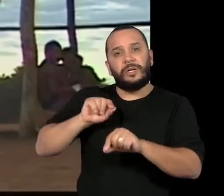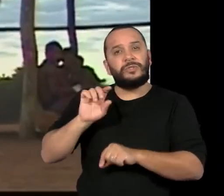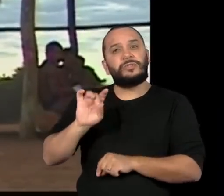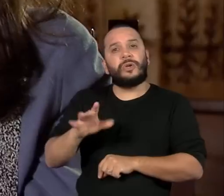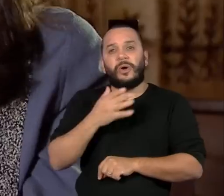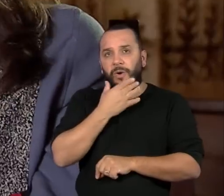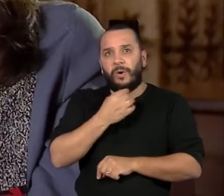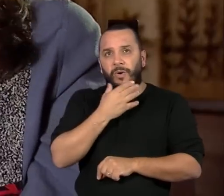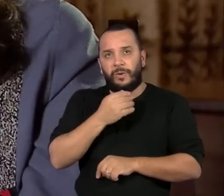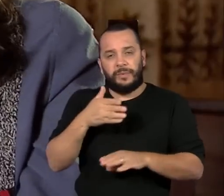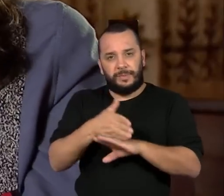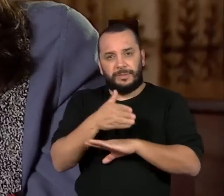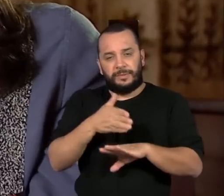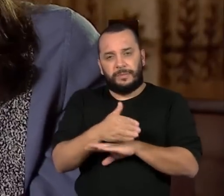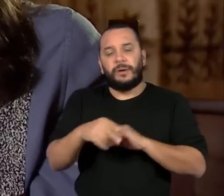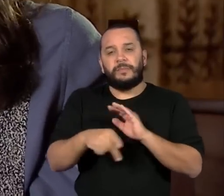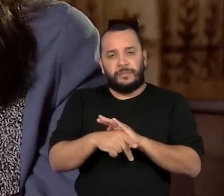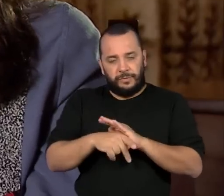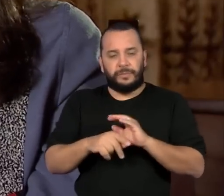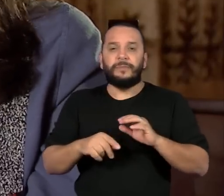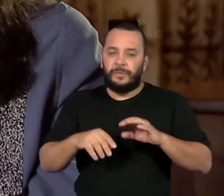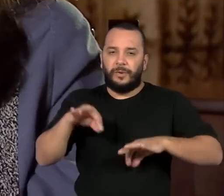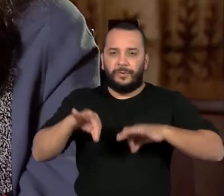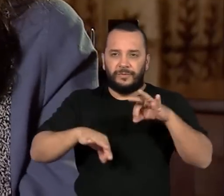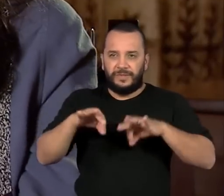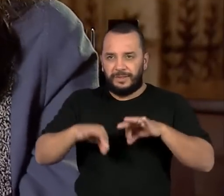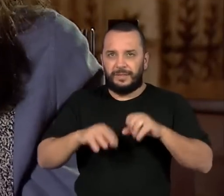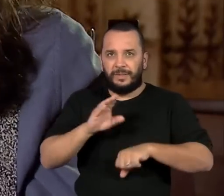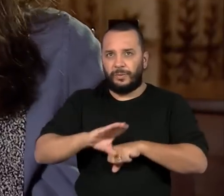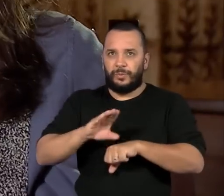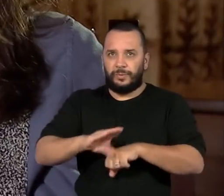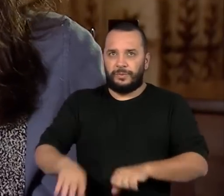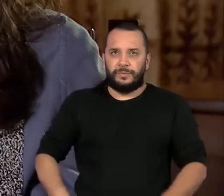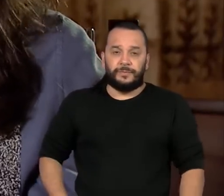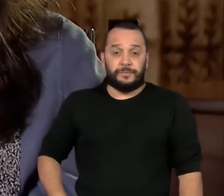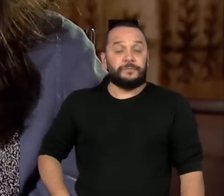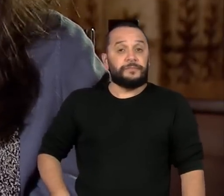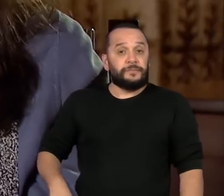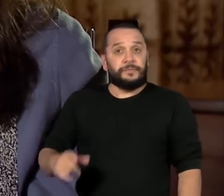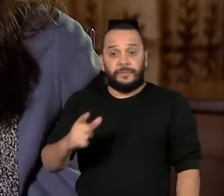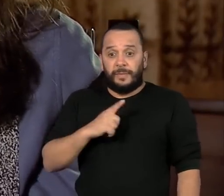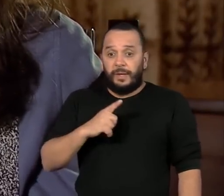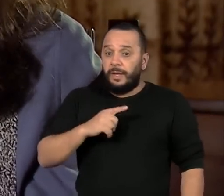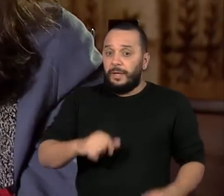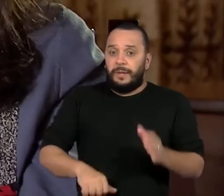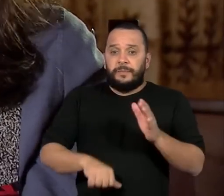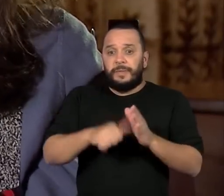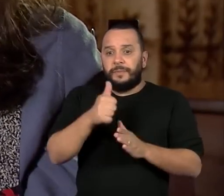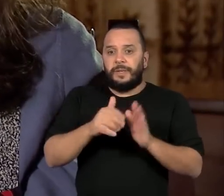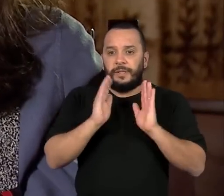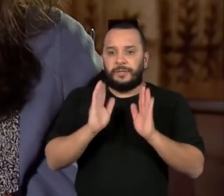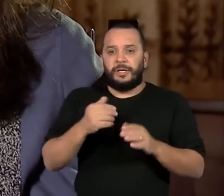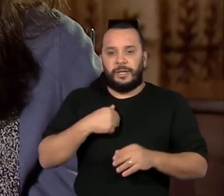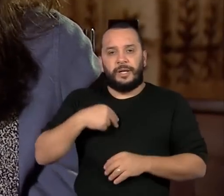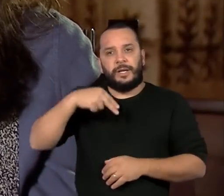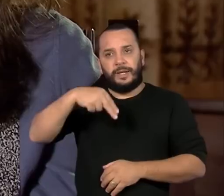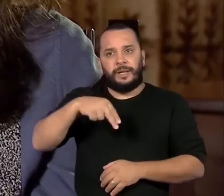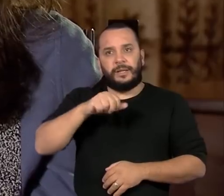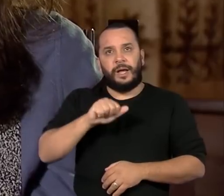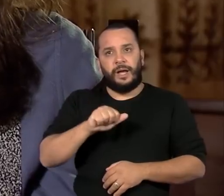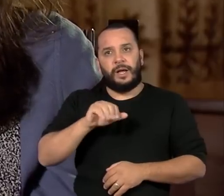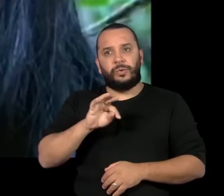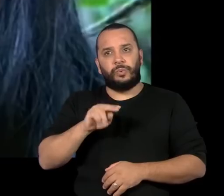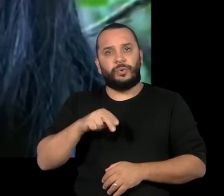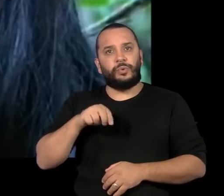oficinas. Praticamente a única, mas em todo caso a primeira, foi a Natuyu, que é do povo Iquipem,